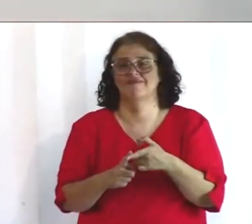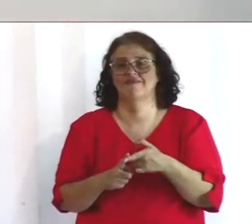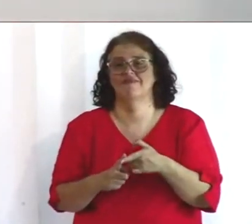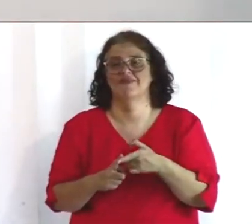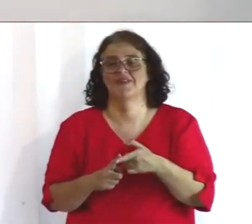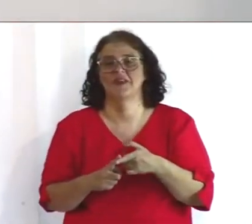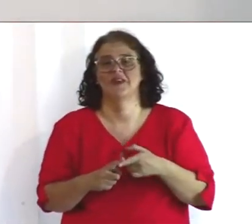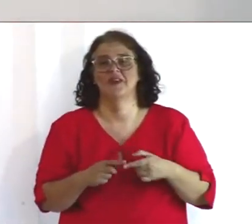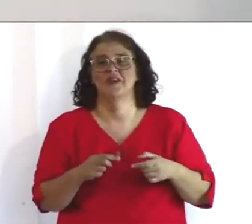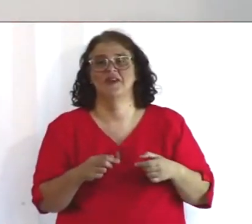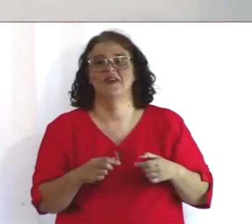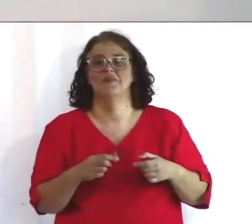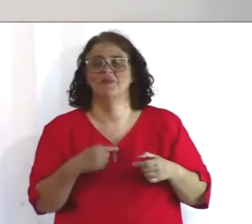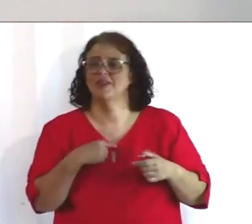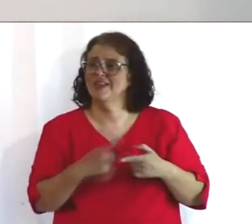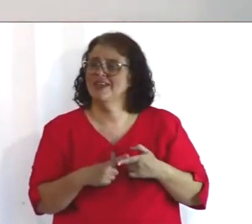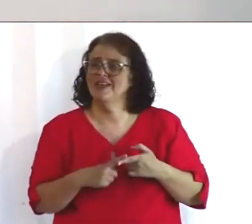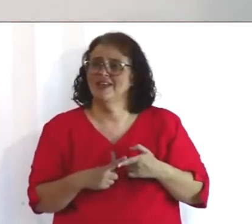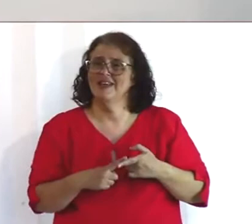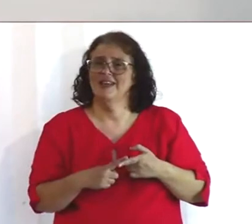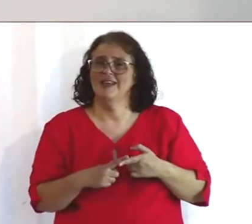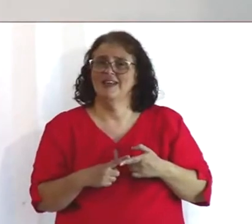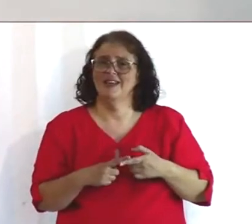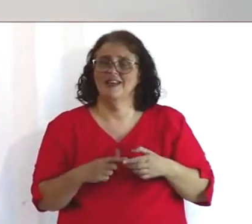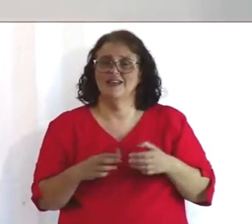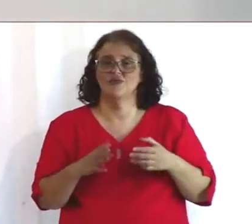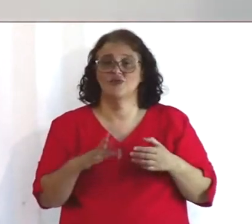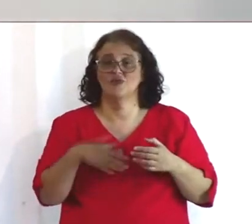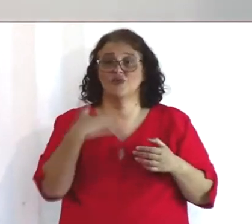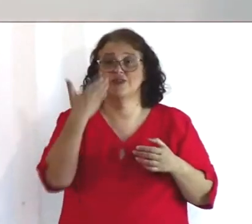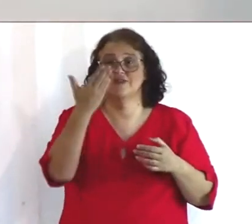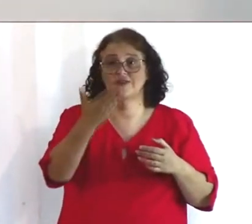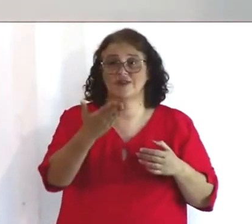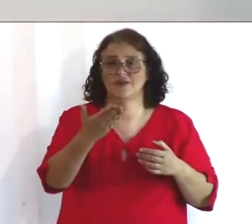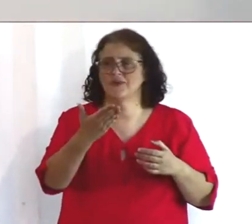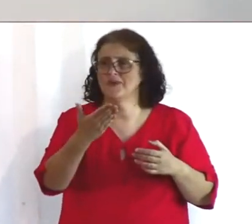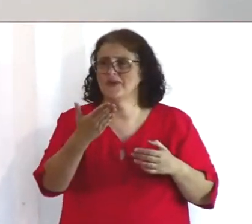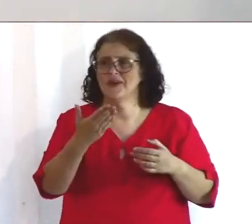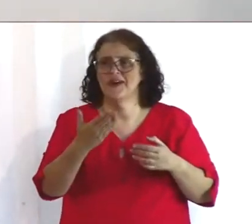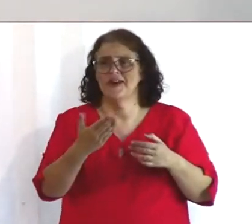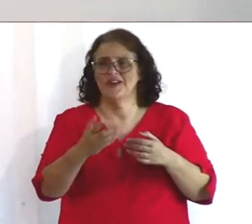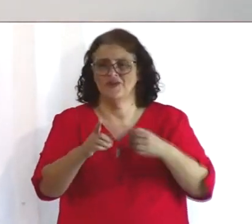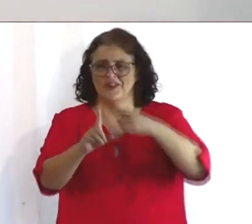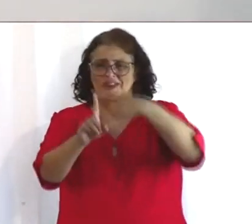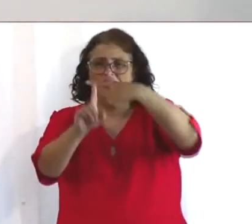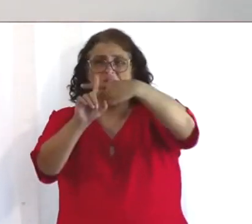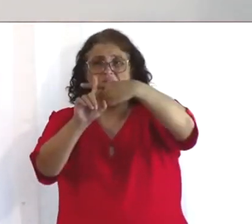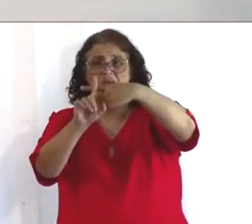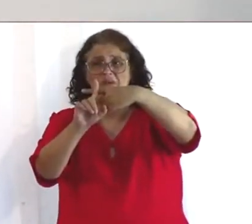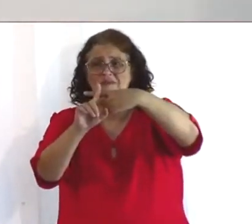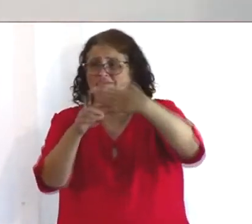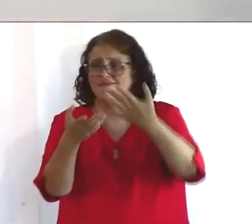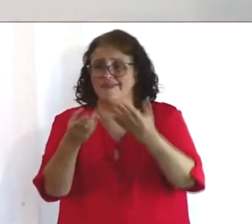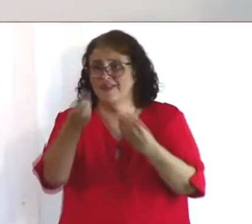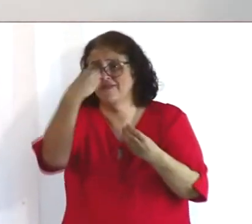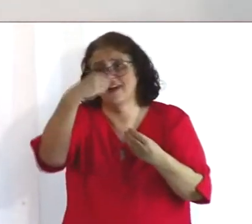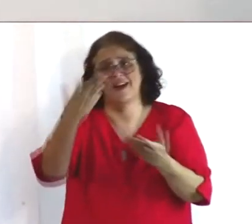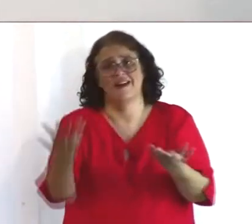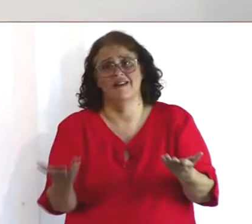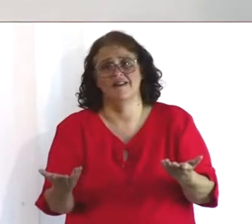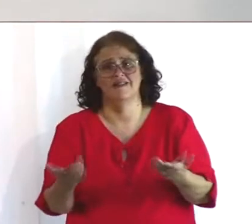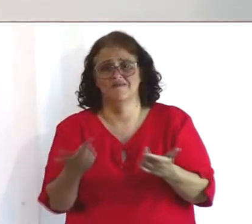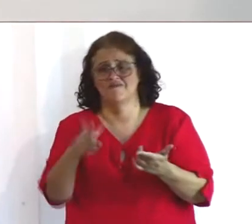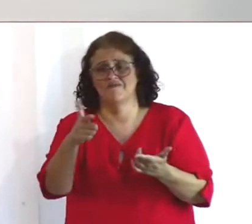à vida. Isso implicaria uma fraqueza no sacrifício da cruz. E nunca houve isso.